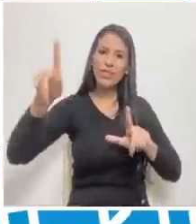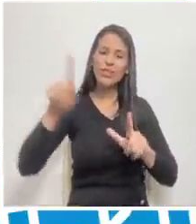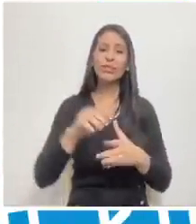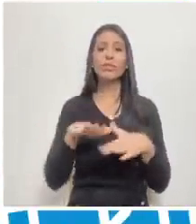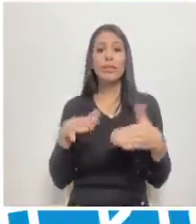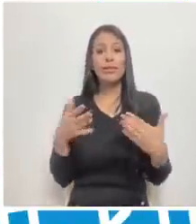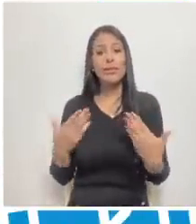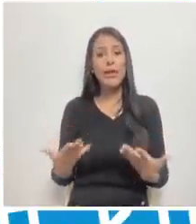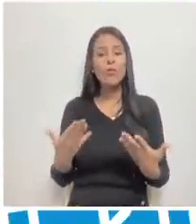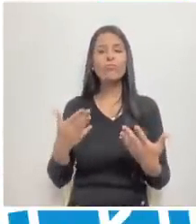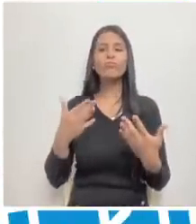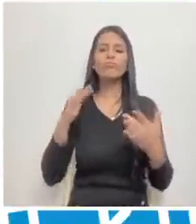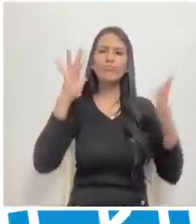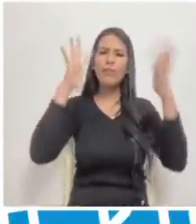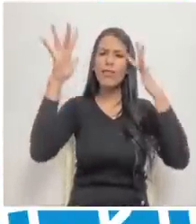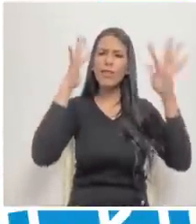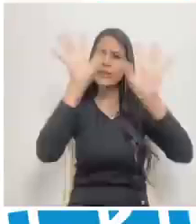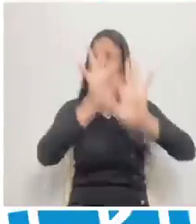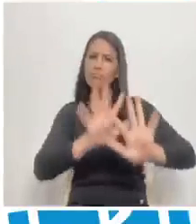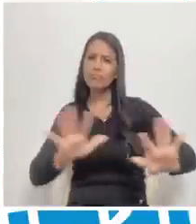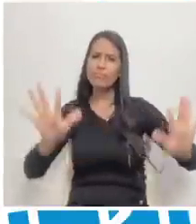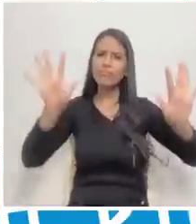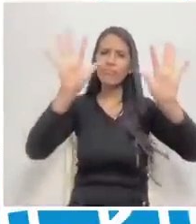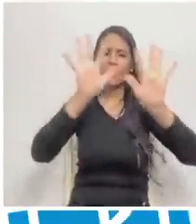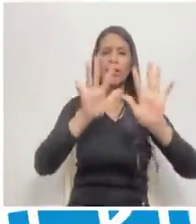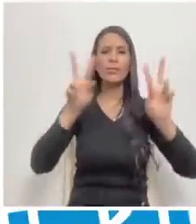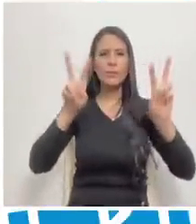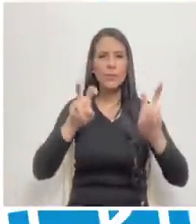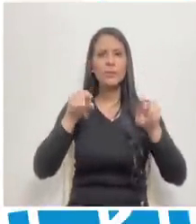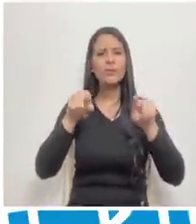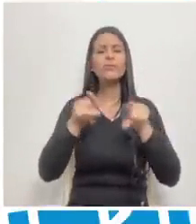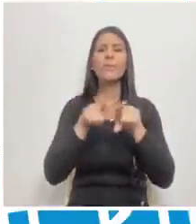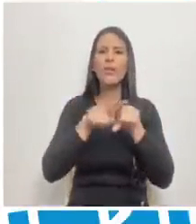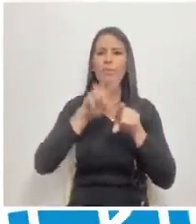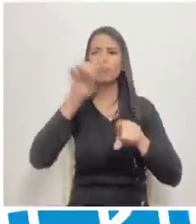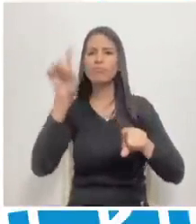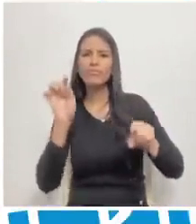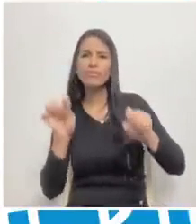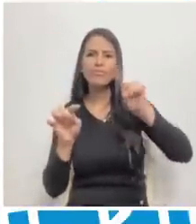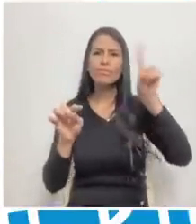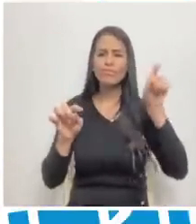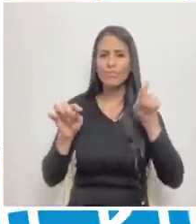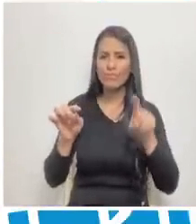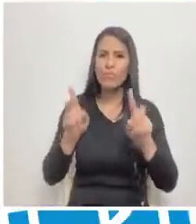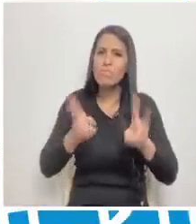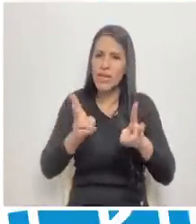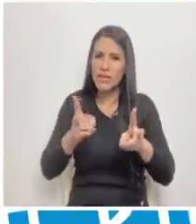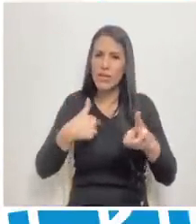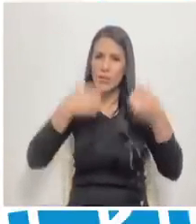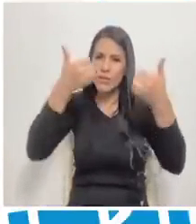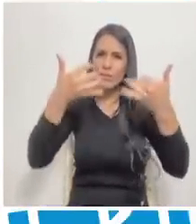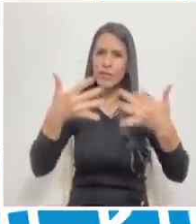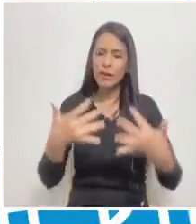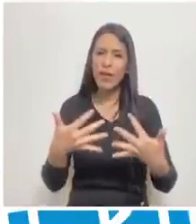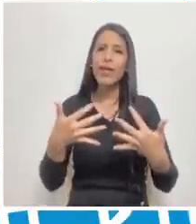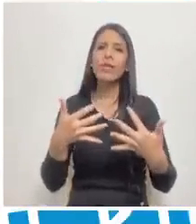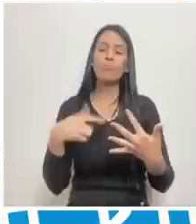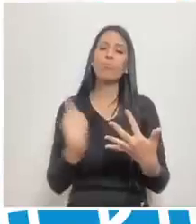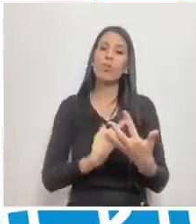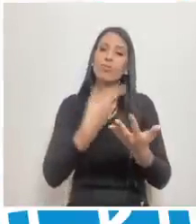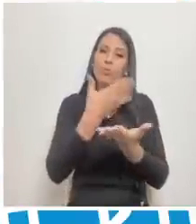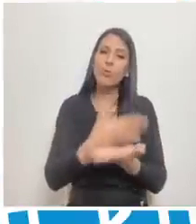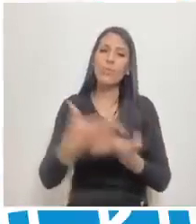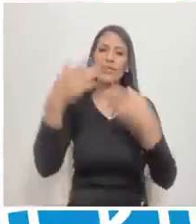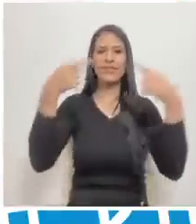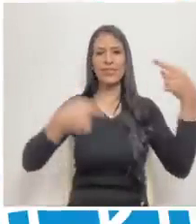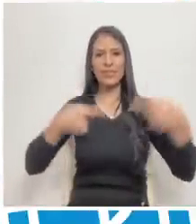espírito e com essas grandes perguntas que nós iniciamos esse debate. Eu passo, então, a palavra para